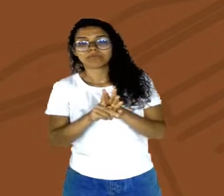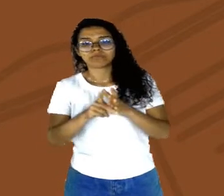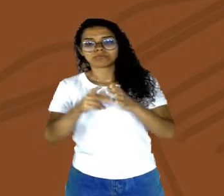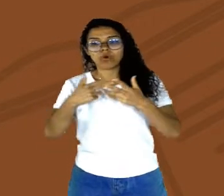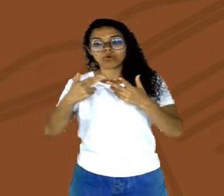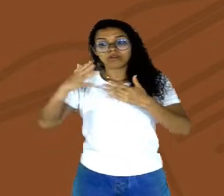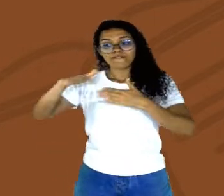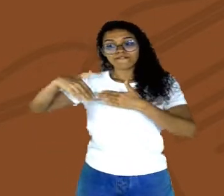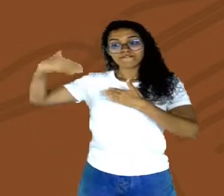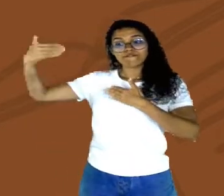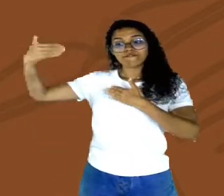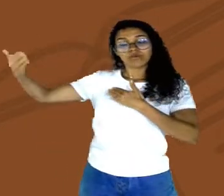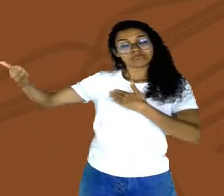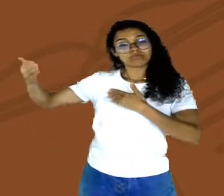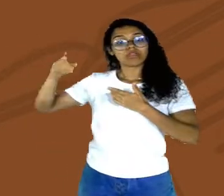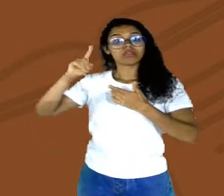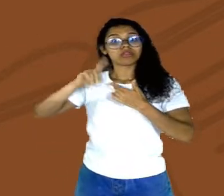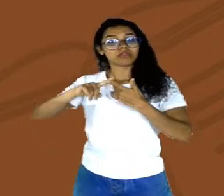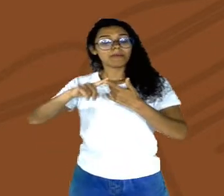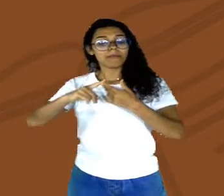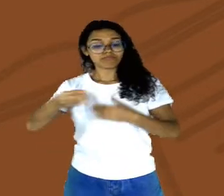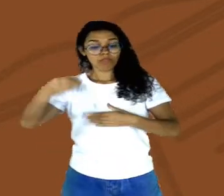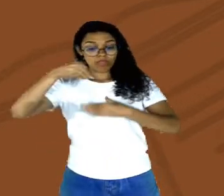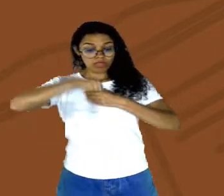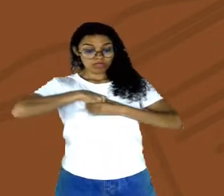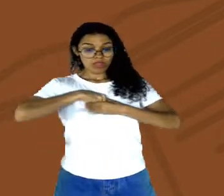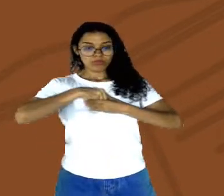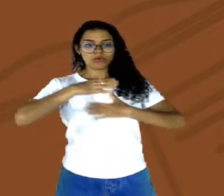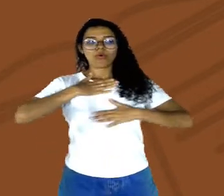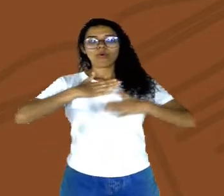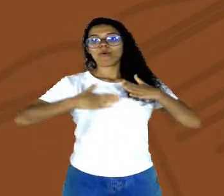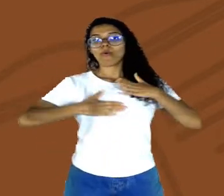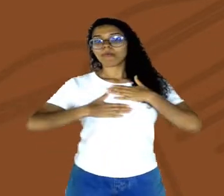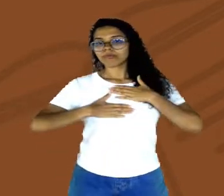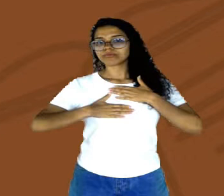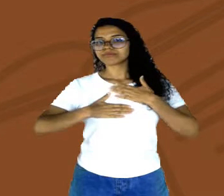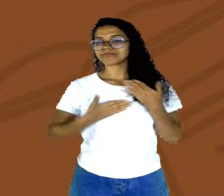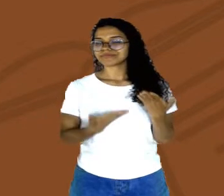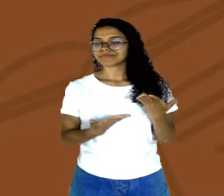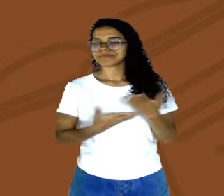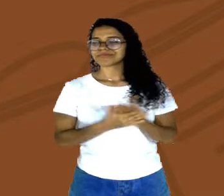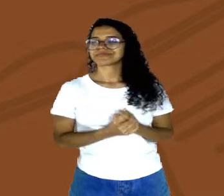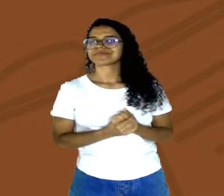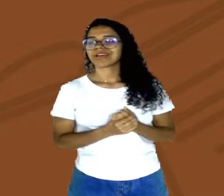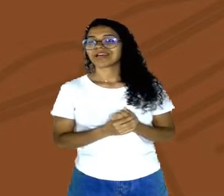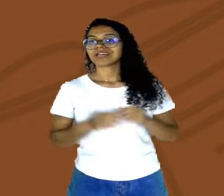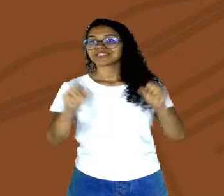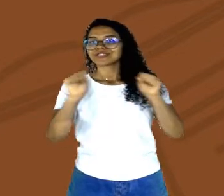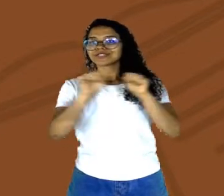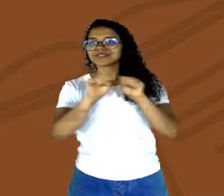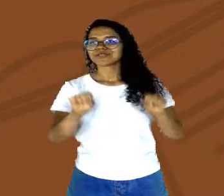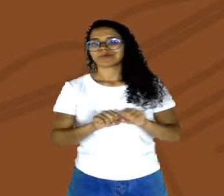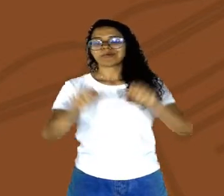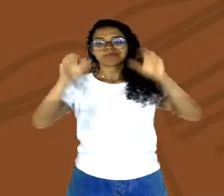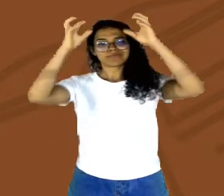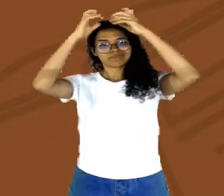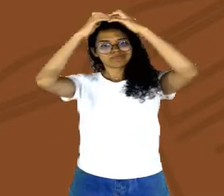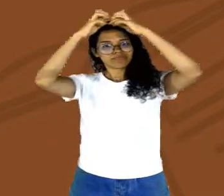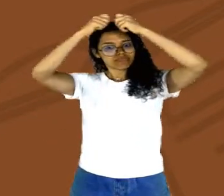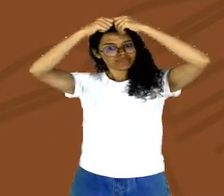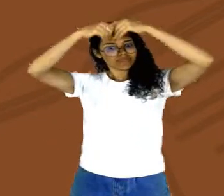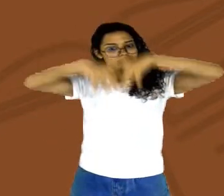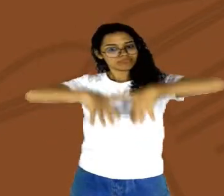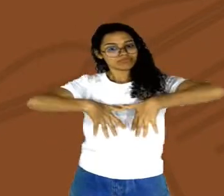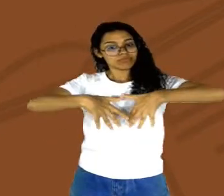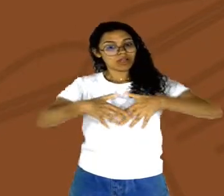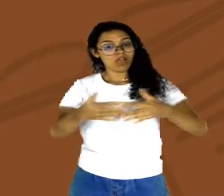externo, assim como do meio interno dentro do nosso corpo. Então, nosso sistema nervoso, ele capta, ele